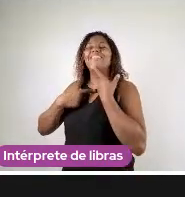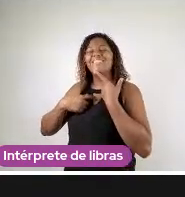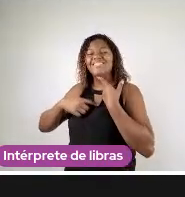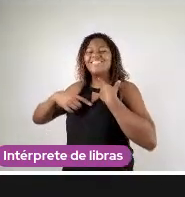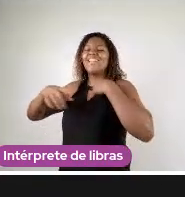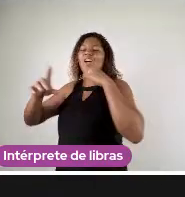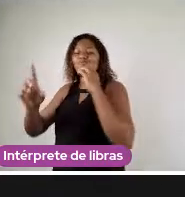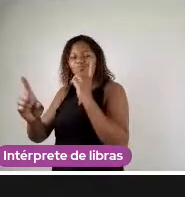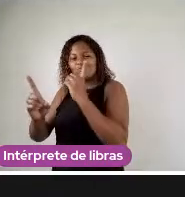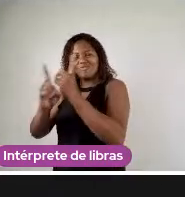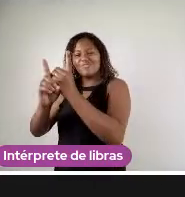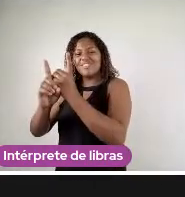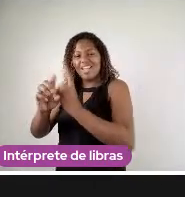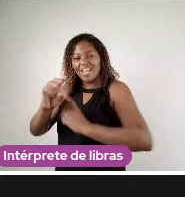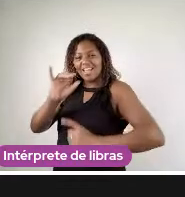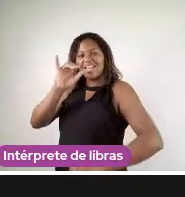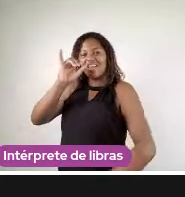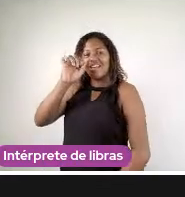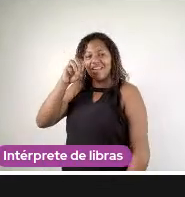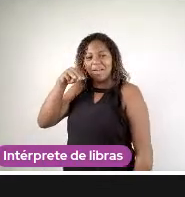encontrar Iemanjá.